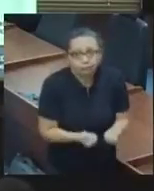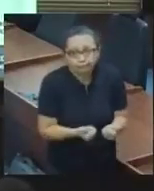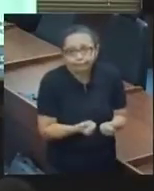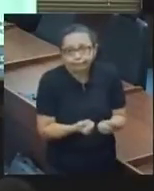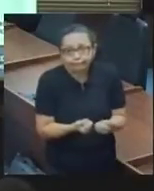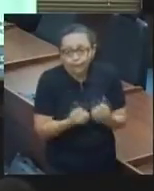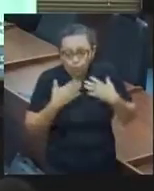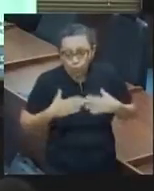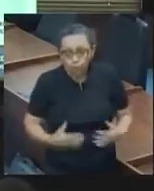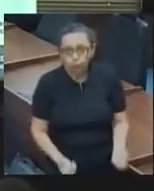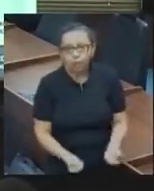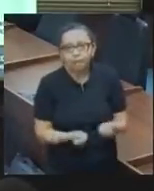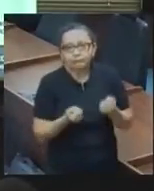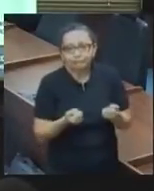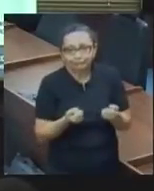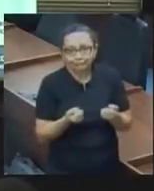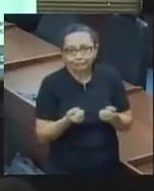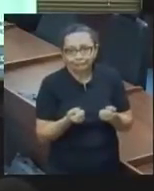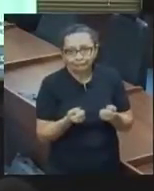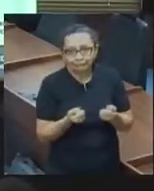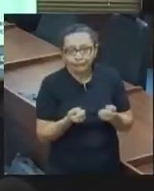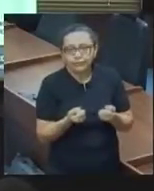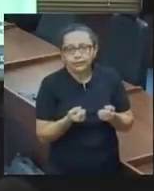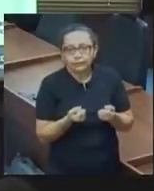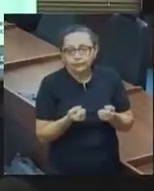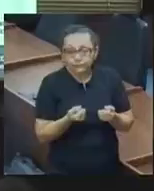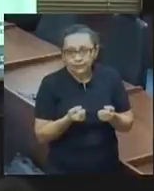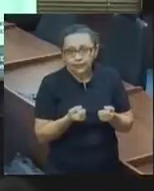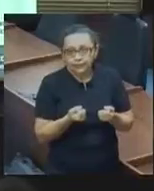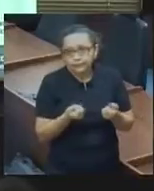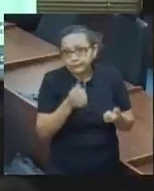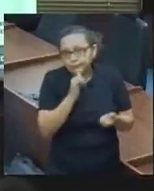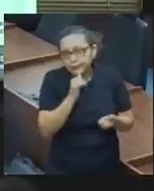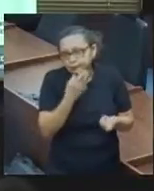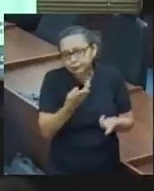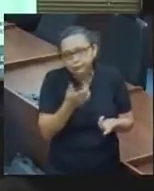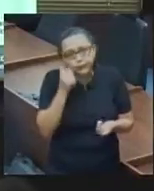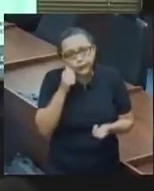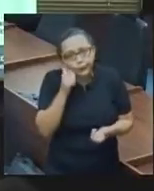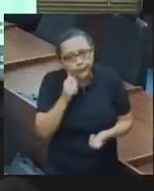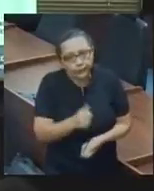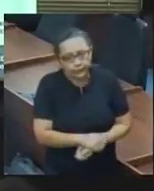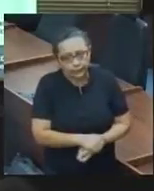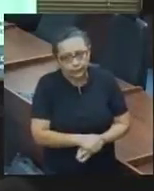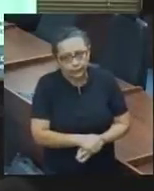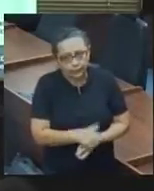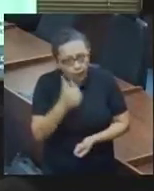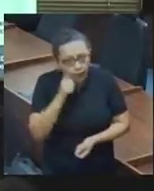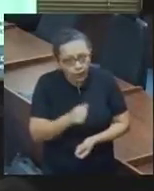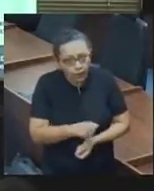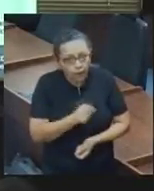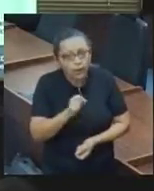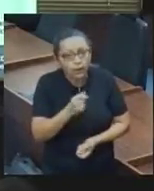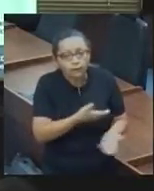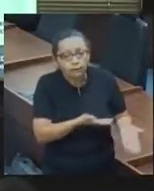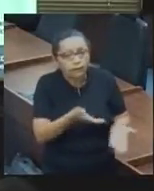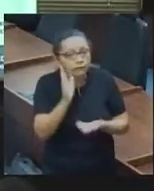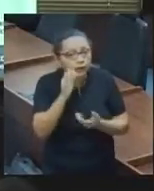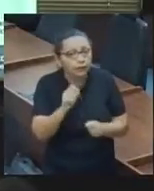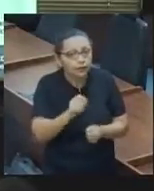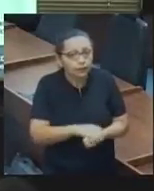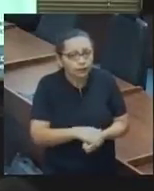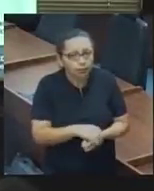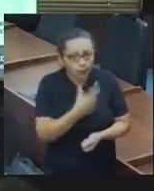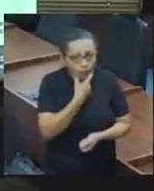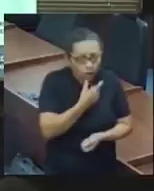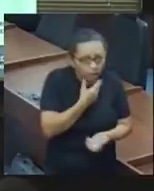que é por exemplo imagine uma mulher né ela vai ser carregada por quem não é é